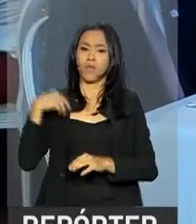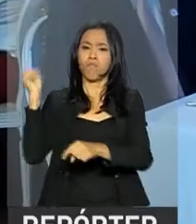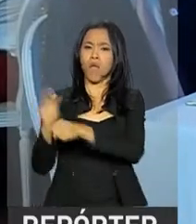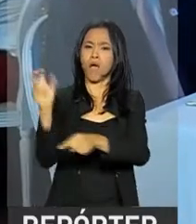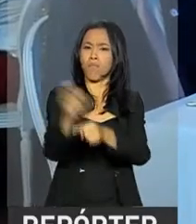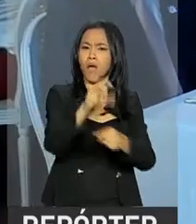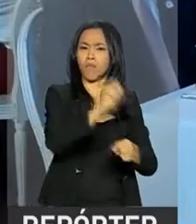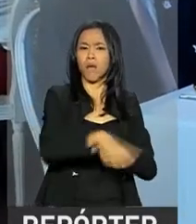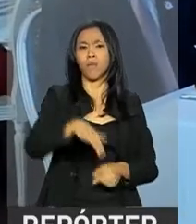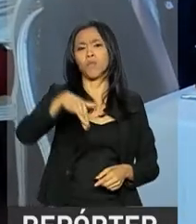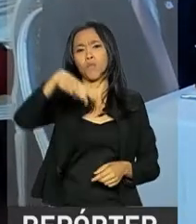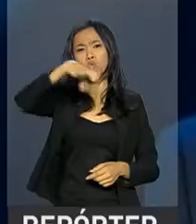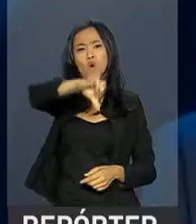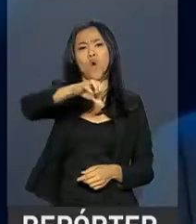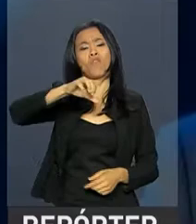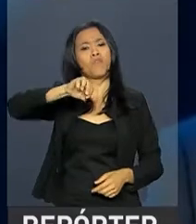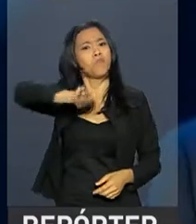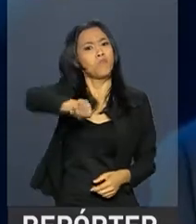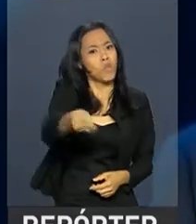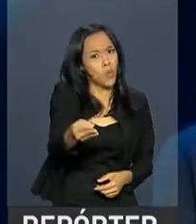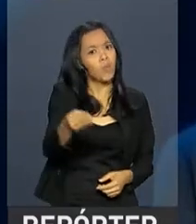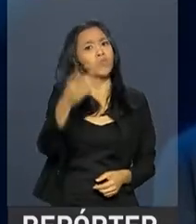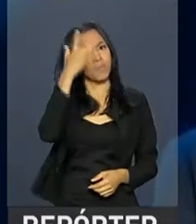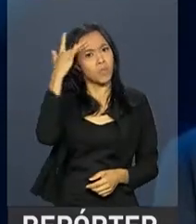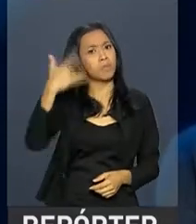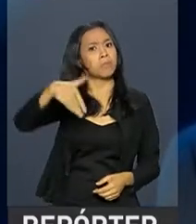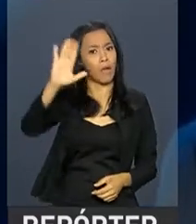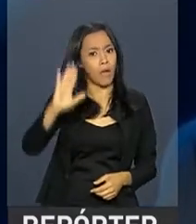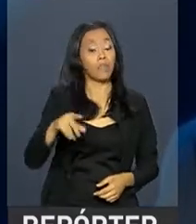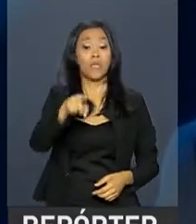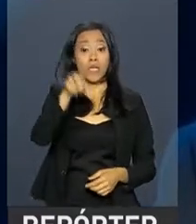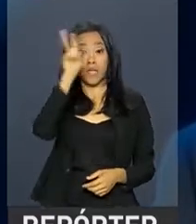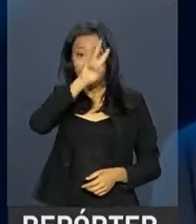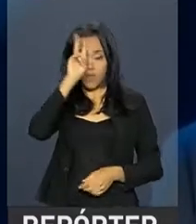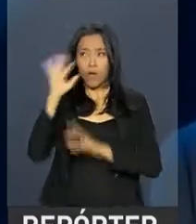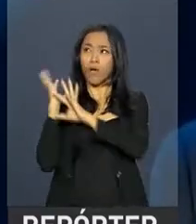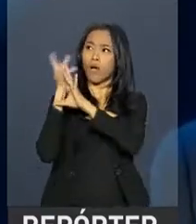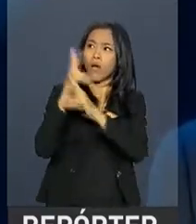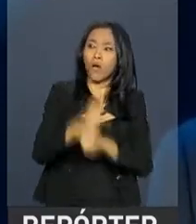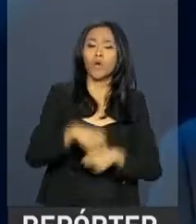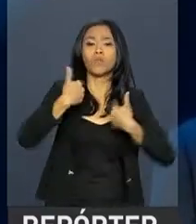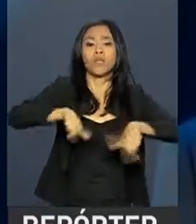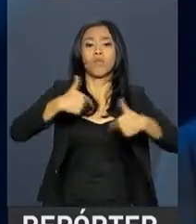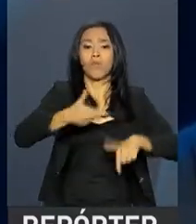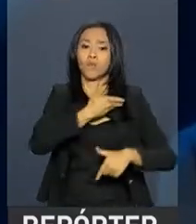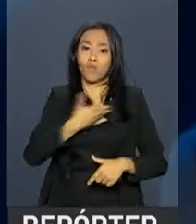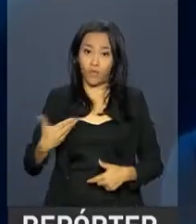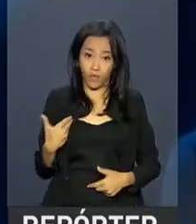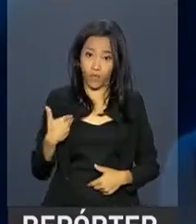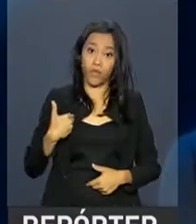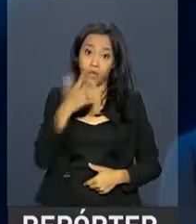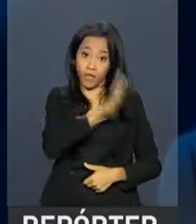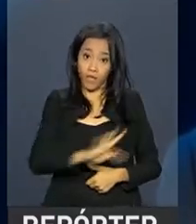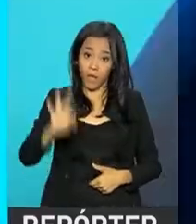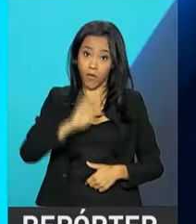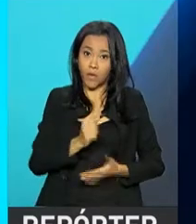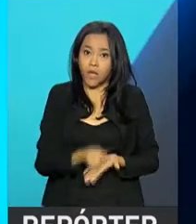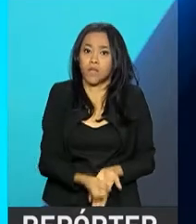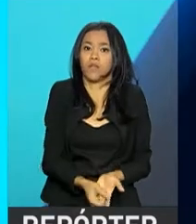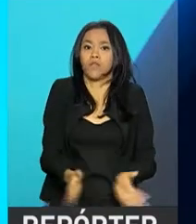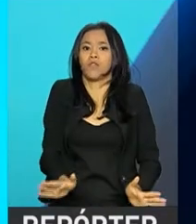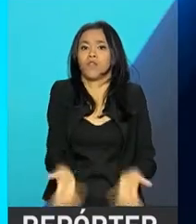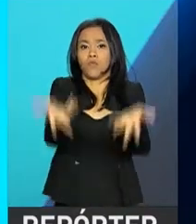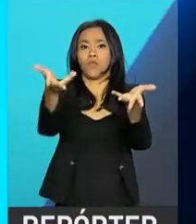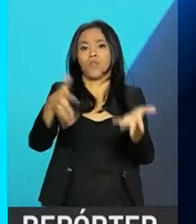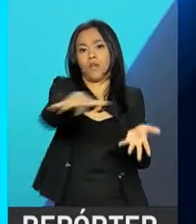9 milhões de pessoas. Ele lembrou algumas ações do governo federal para a retomada do crescimento do setor.